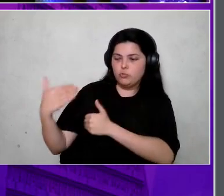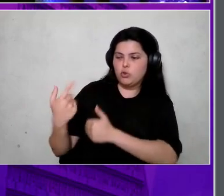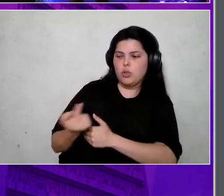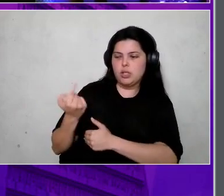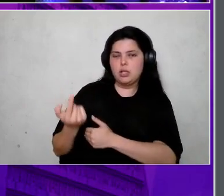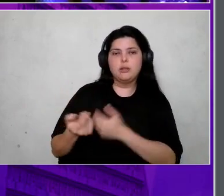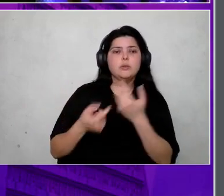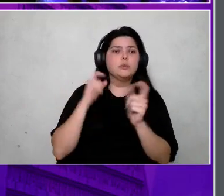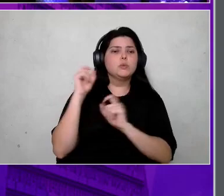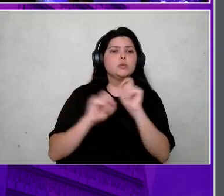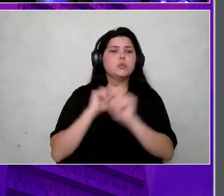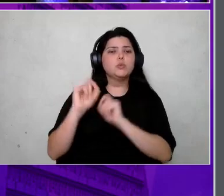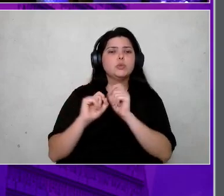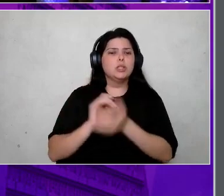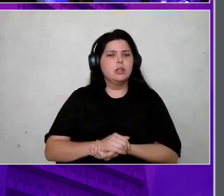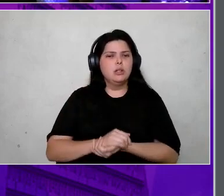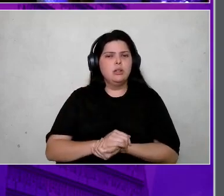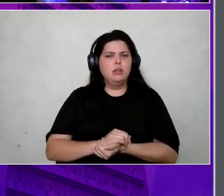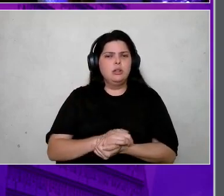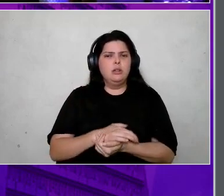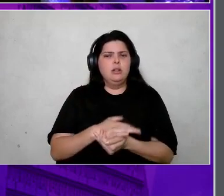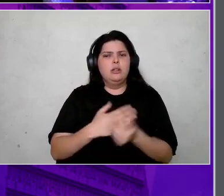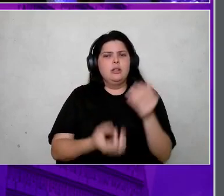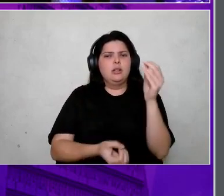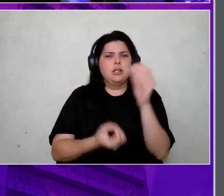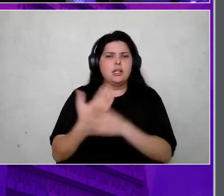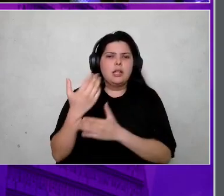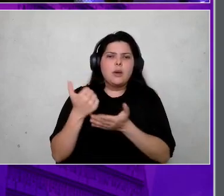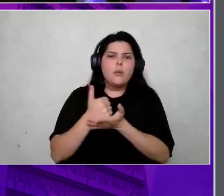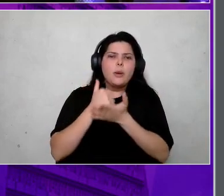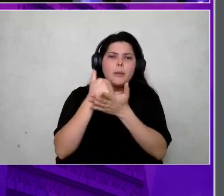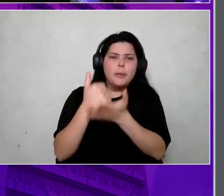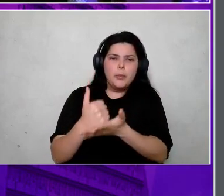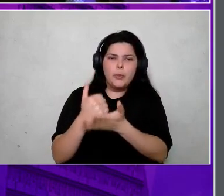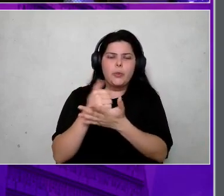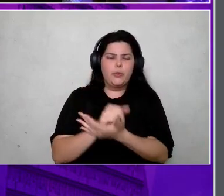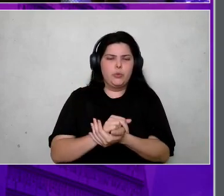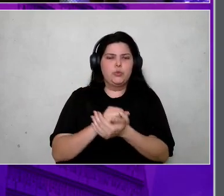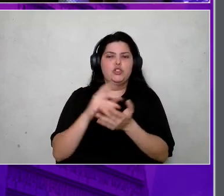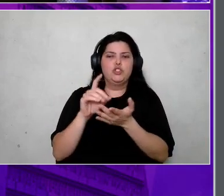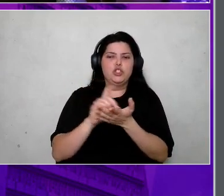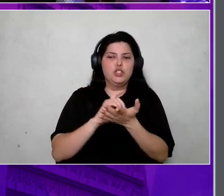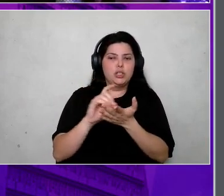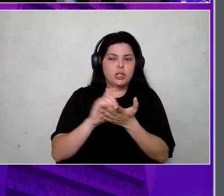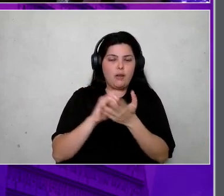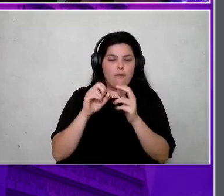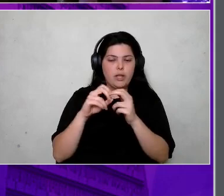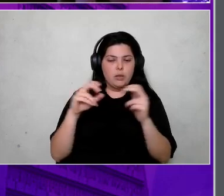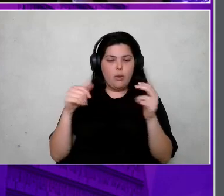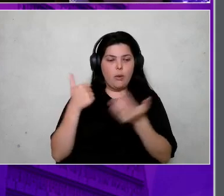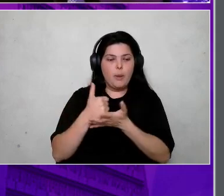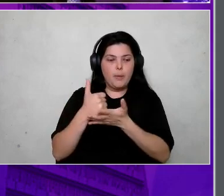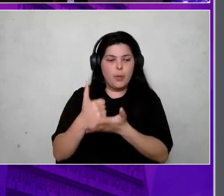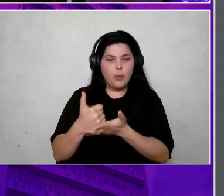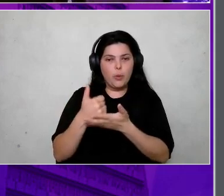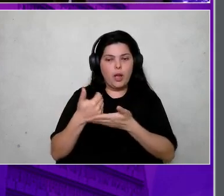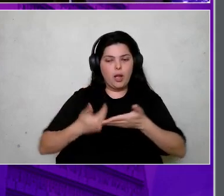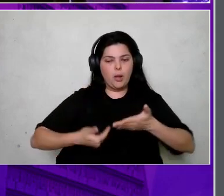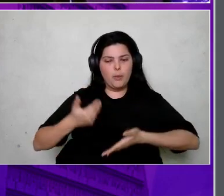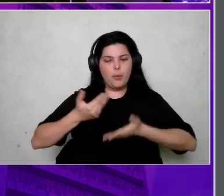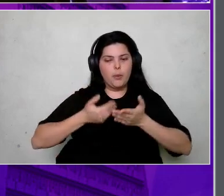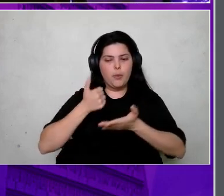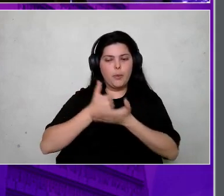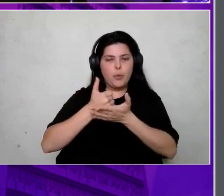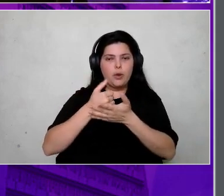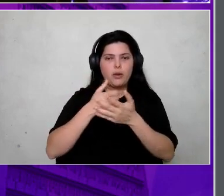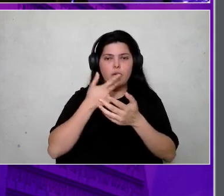pensou? Bom, vamos criar um assistente digital, virtual, que vai dizer para aquela pessoa o seguinte: hoje você